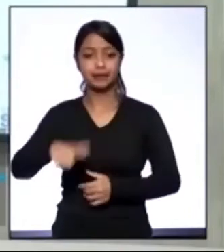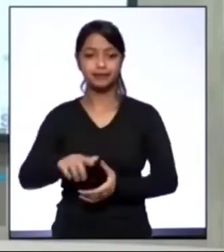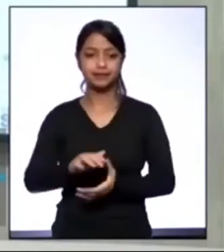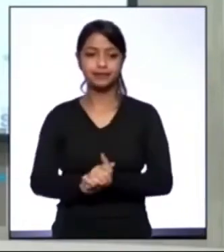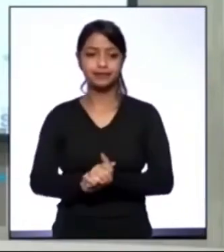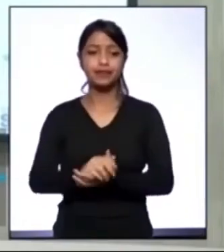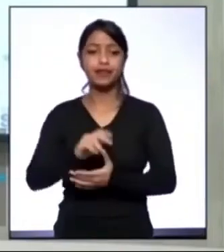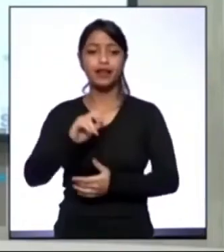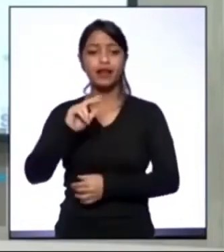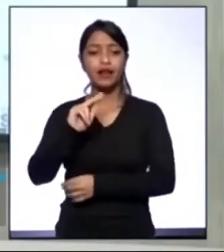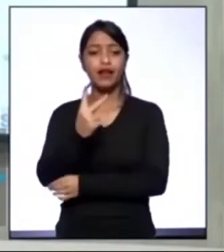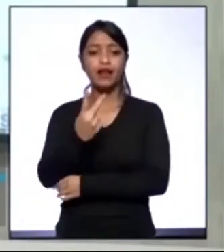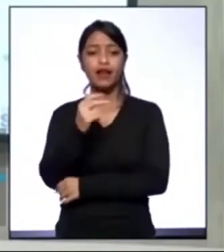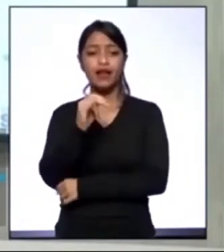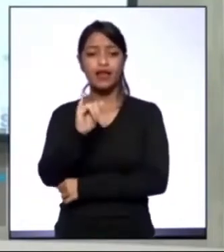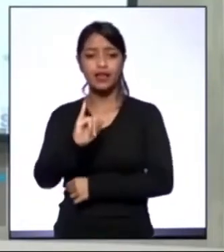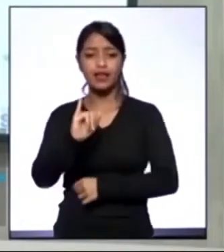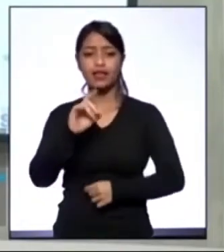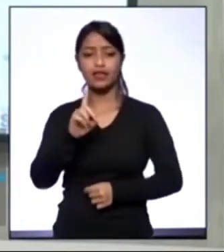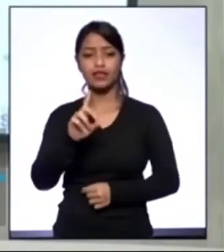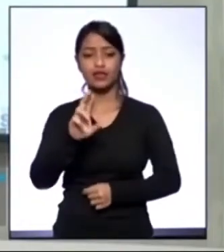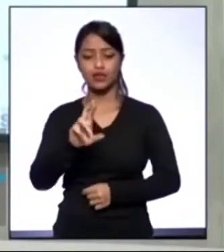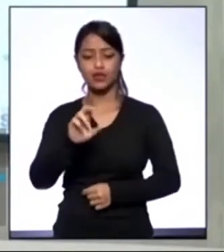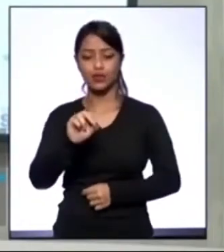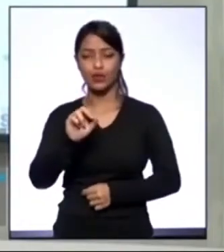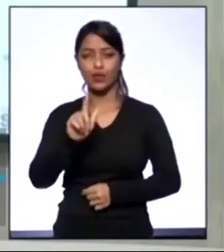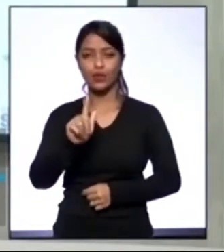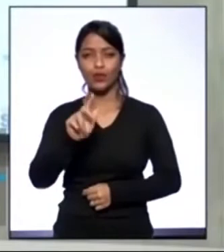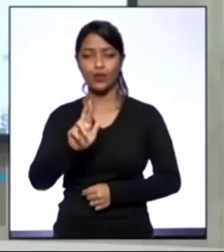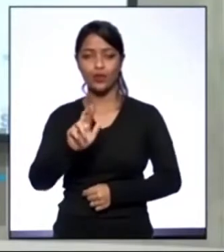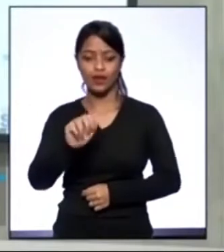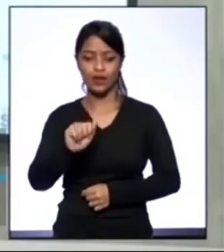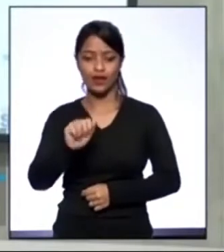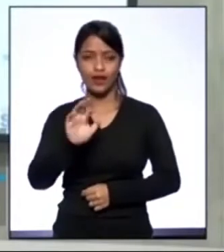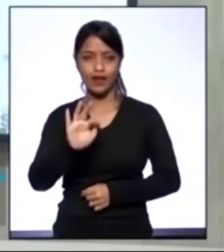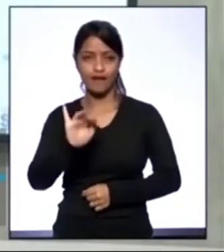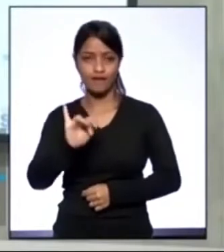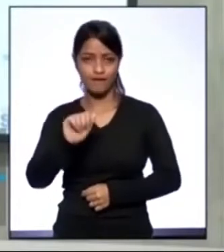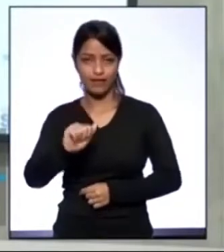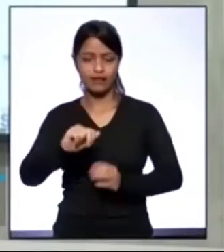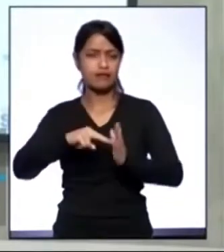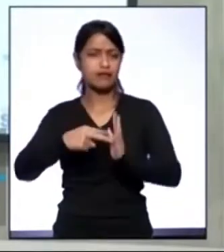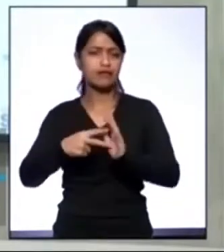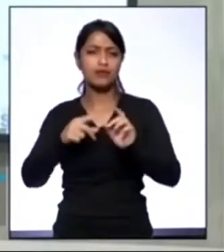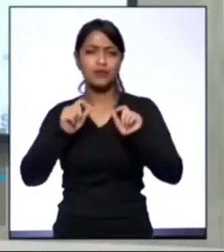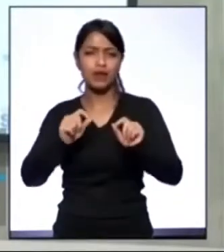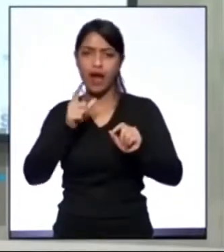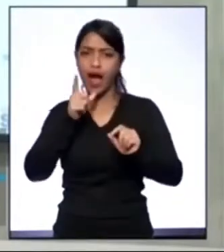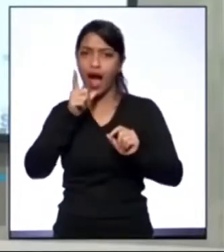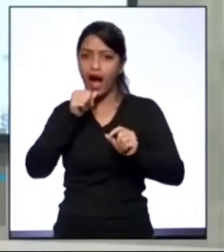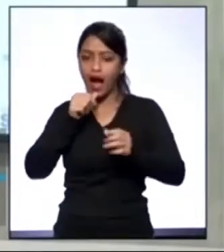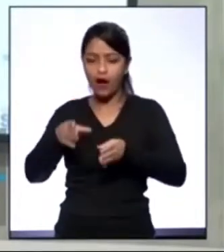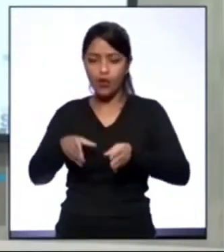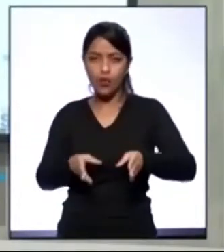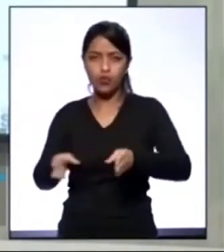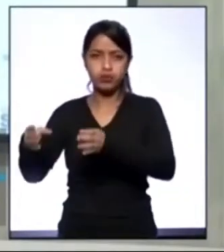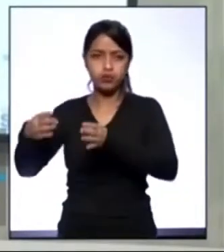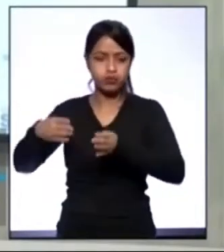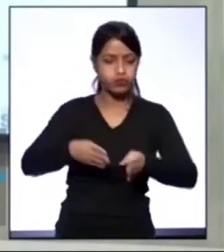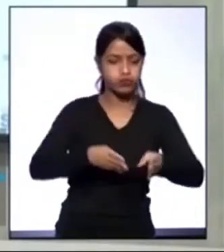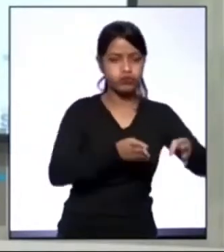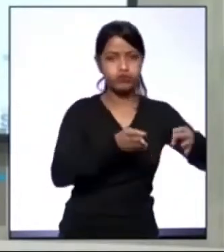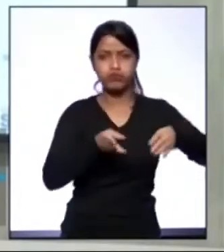assim, se há uma densa rede hídrica, como na Amazônia, naturalmente essa região ela é muito mais